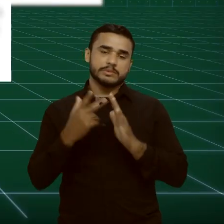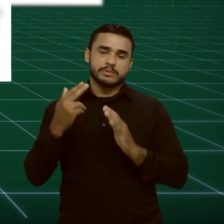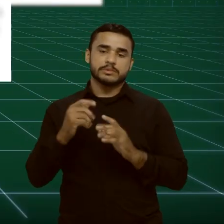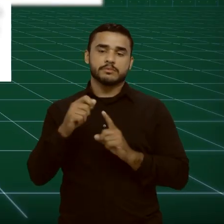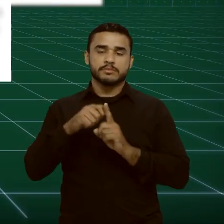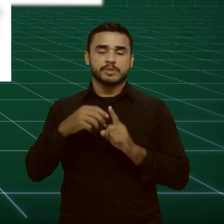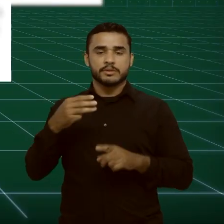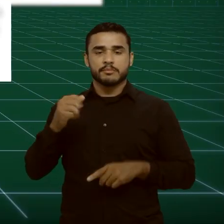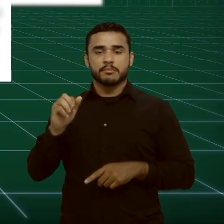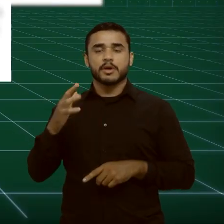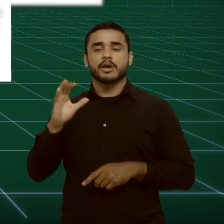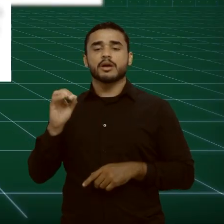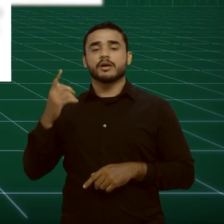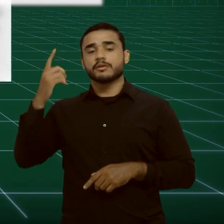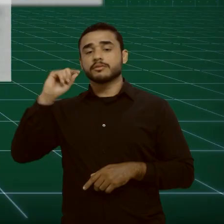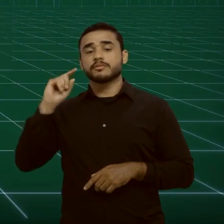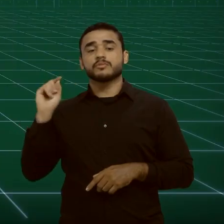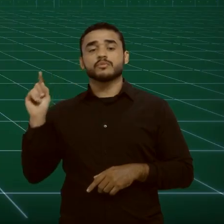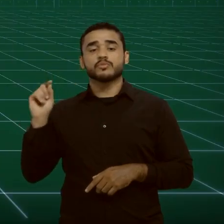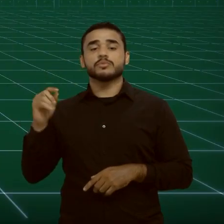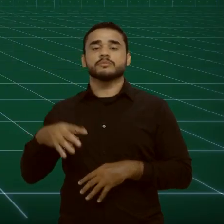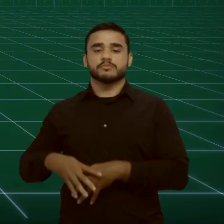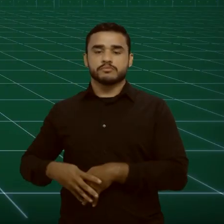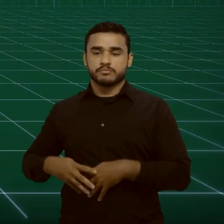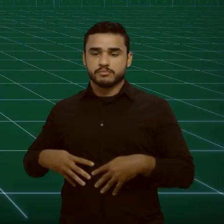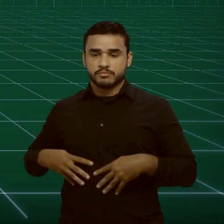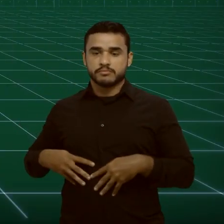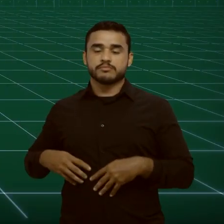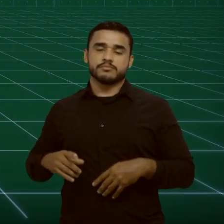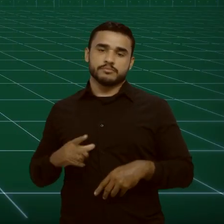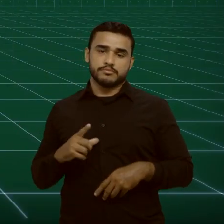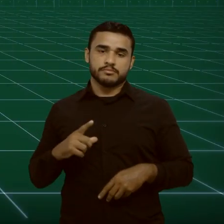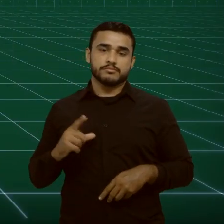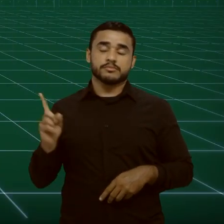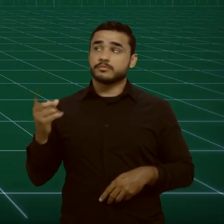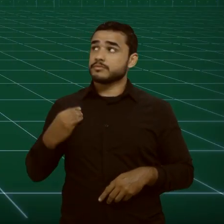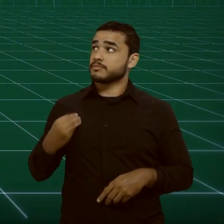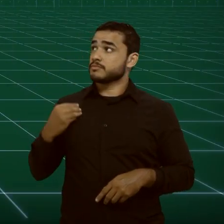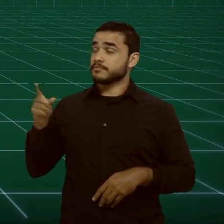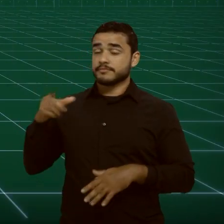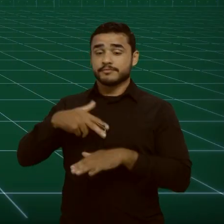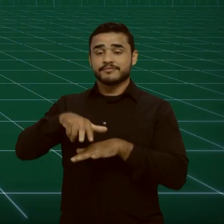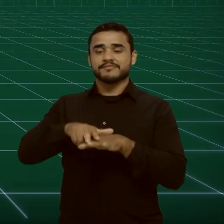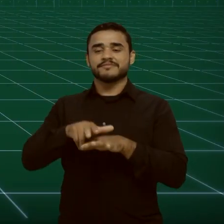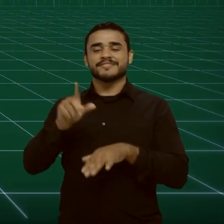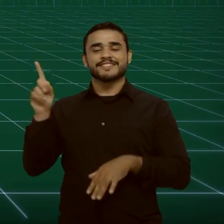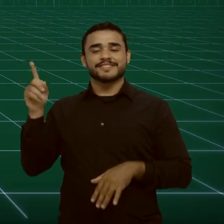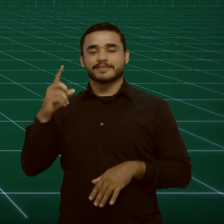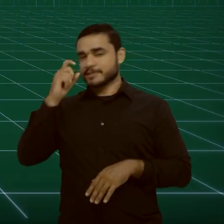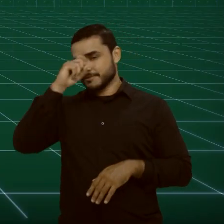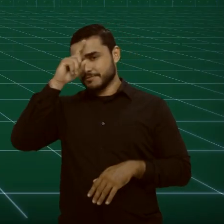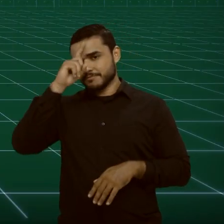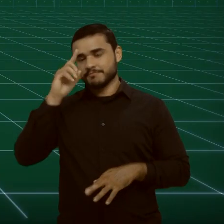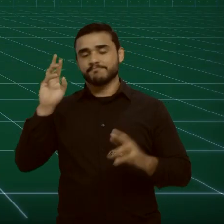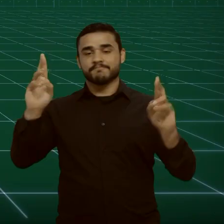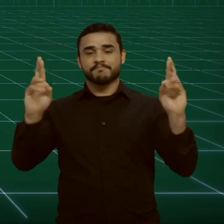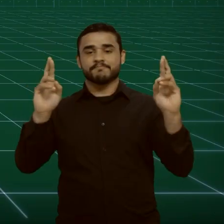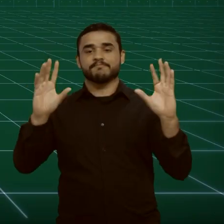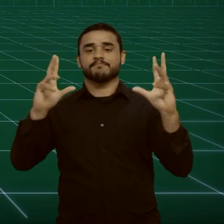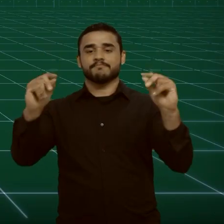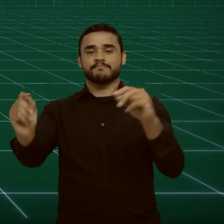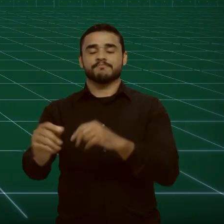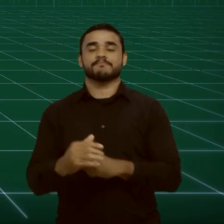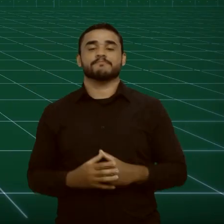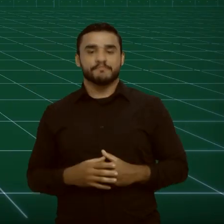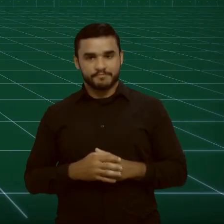março, foi feito com colocação de tela. Na época, ainda no hospital, o artista comentou o sucesso da operação.